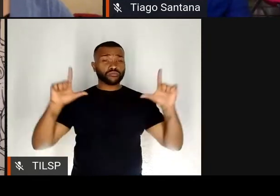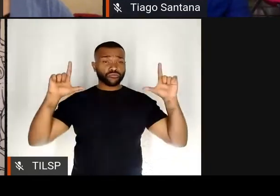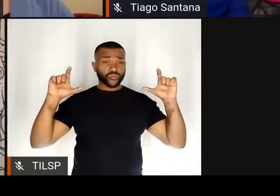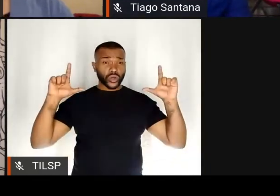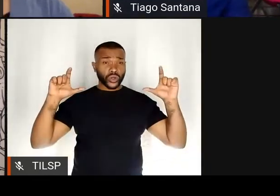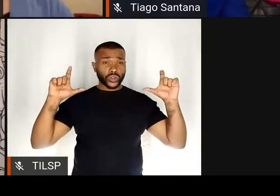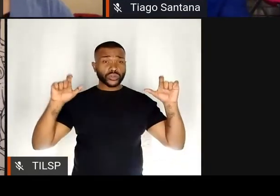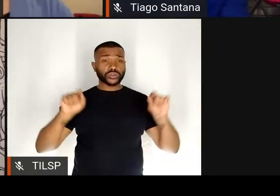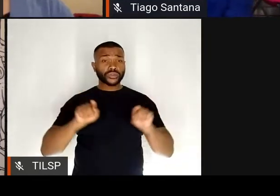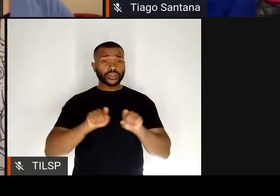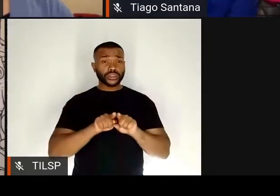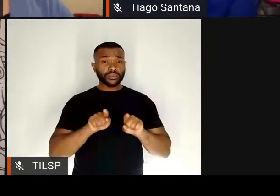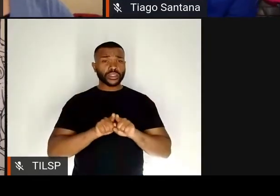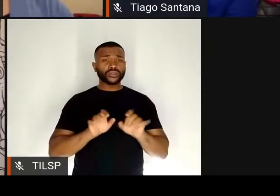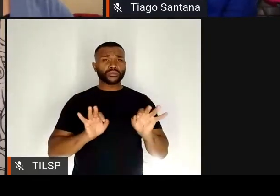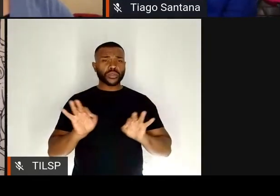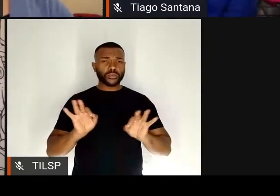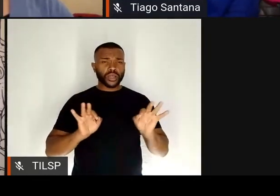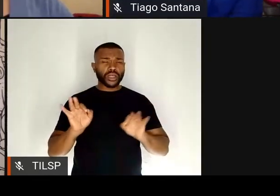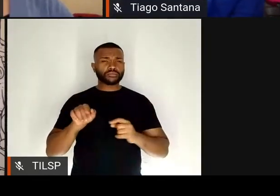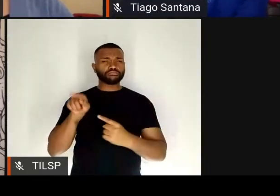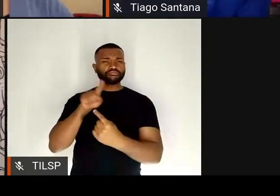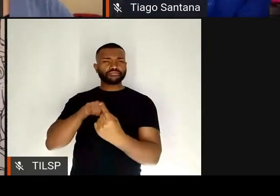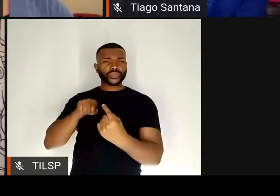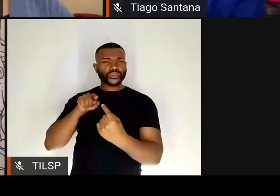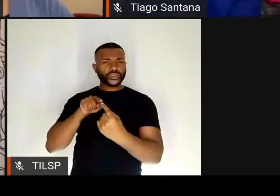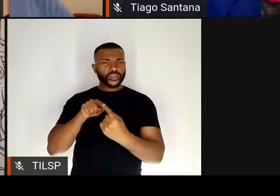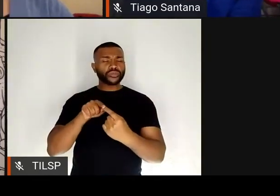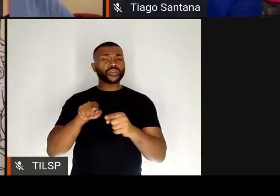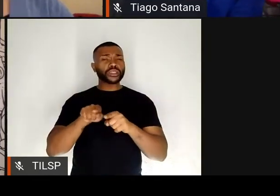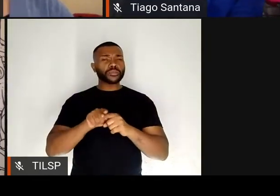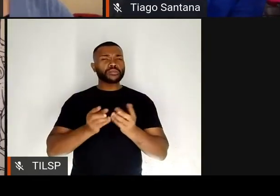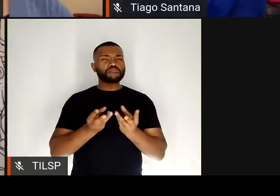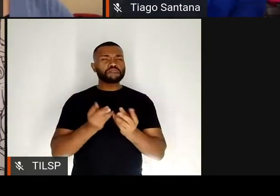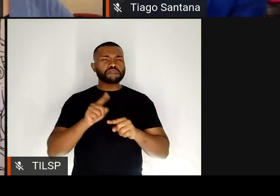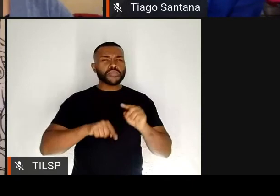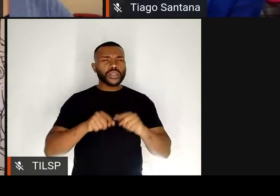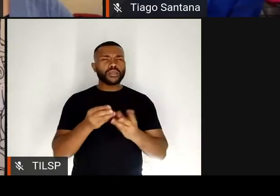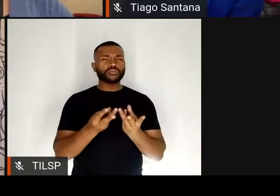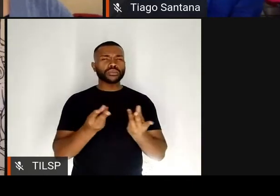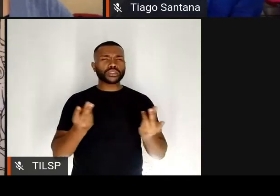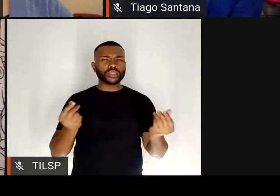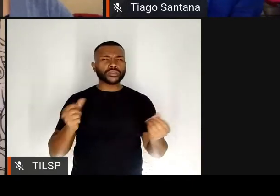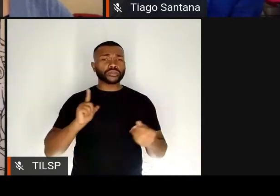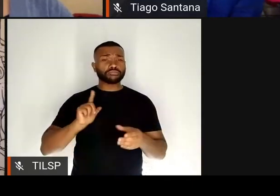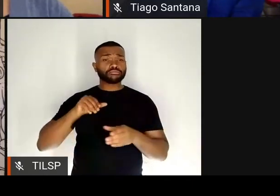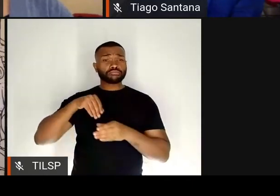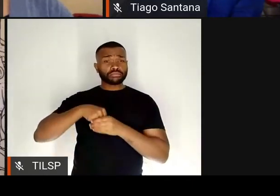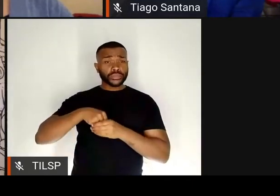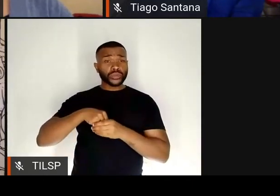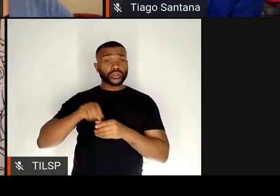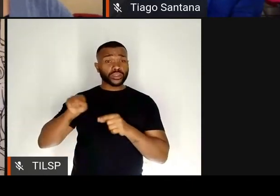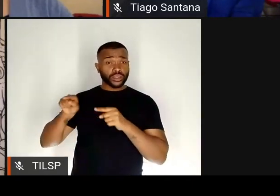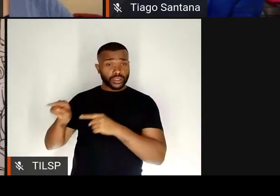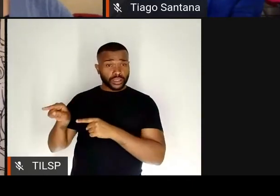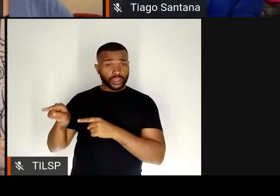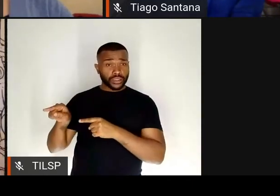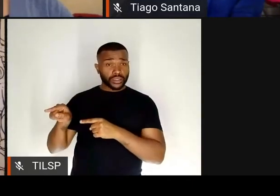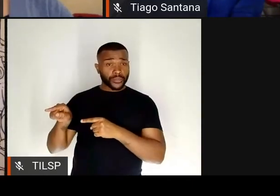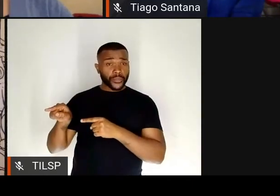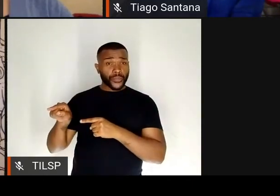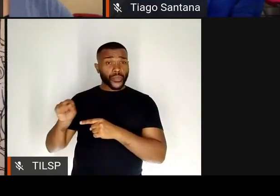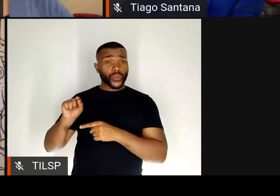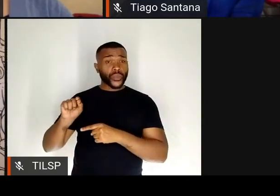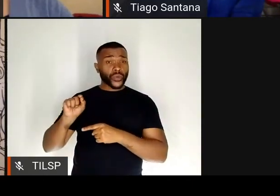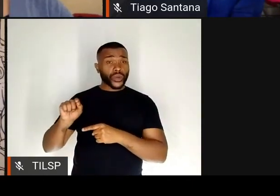imagem construída por ação objetiva de luz sobre material sensível dentro de um aparato, faz com que esse aparato, né,